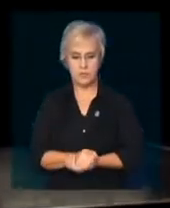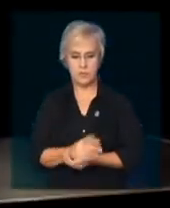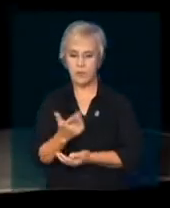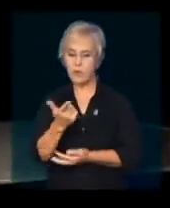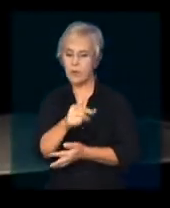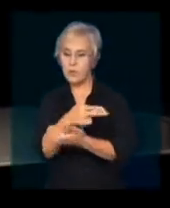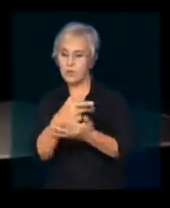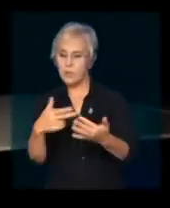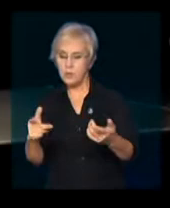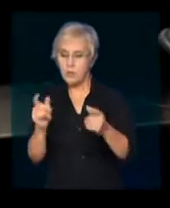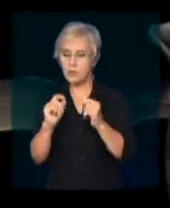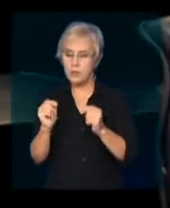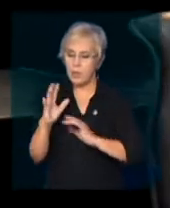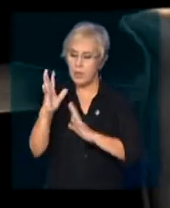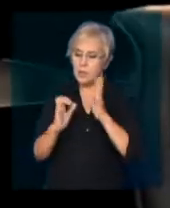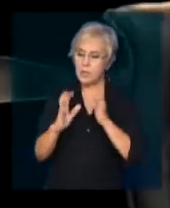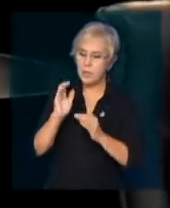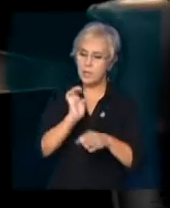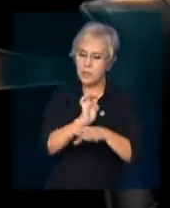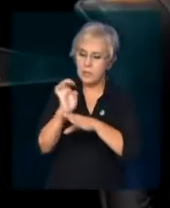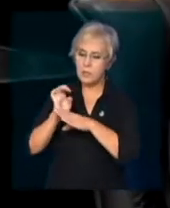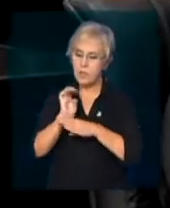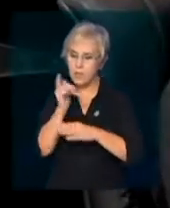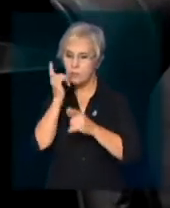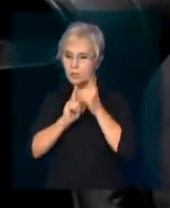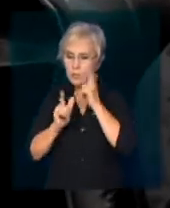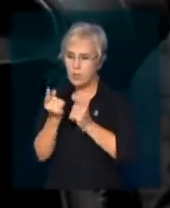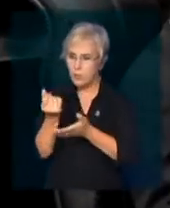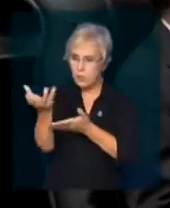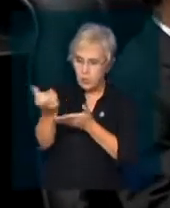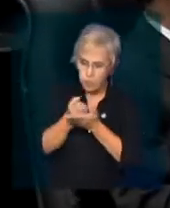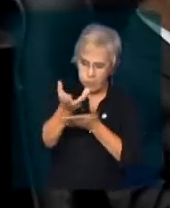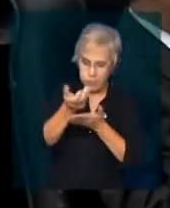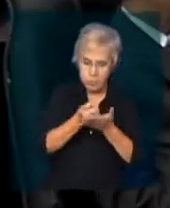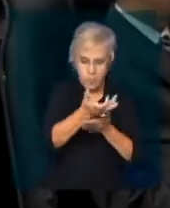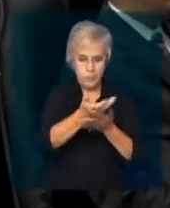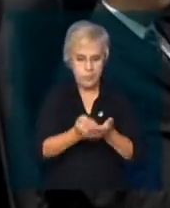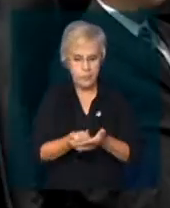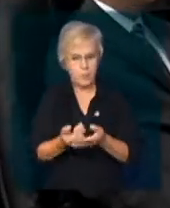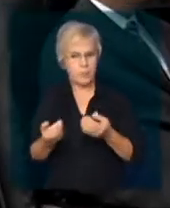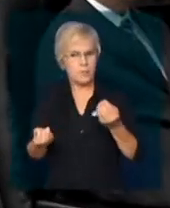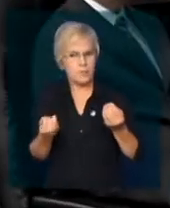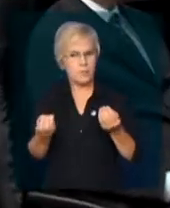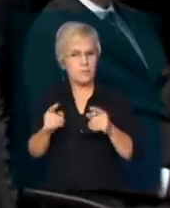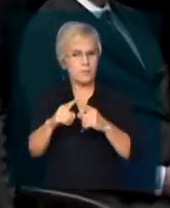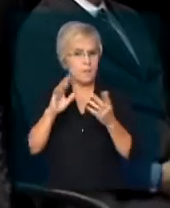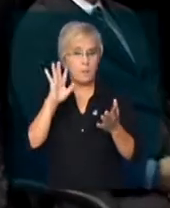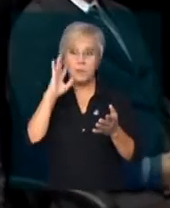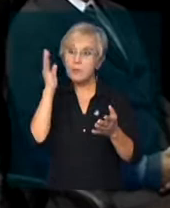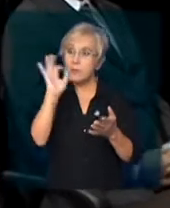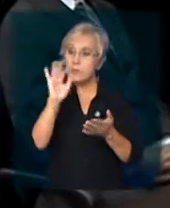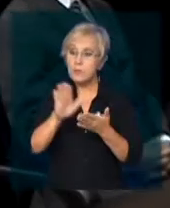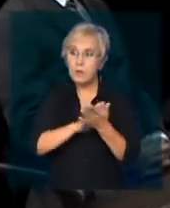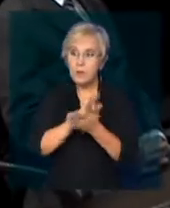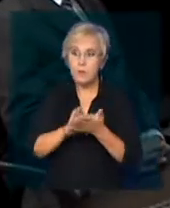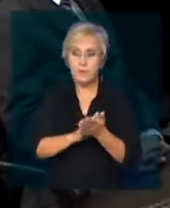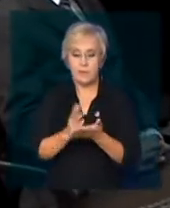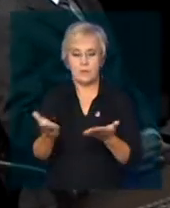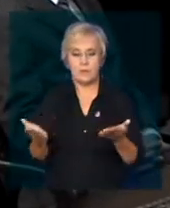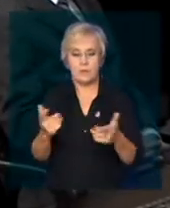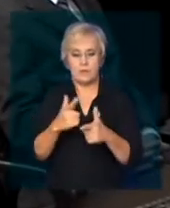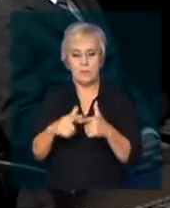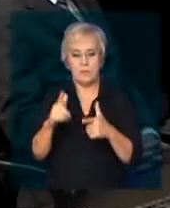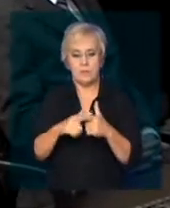é briga de ente federado para tomar um dinheiro do outro, mas não resolve o problema. O